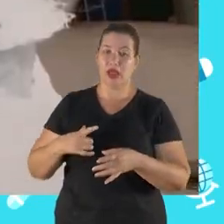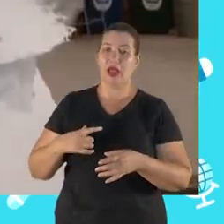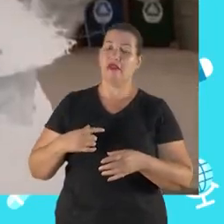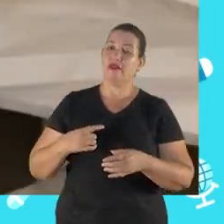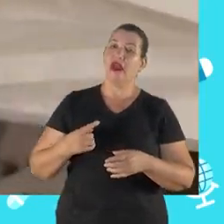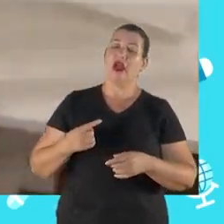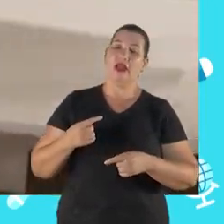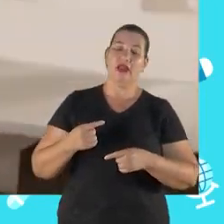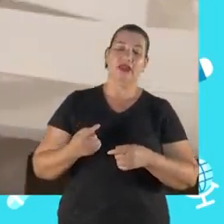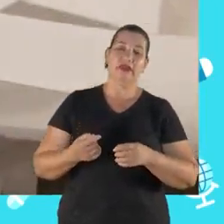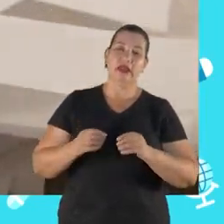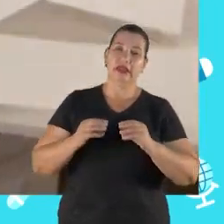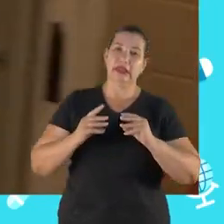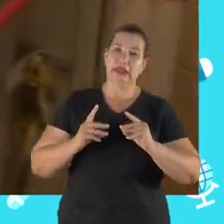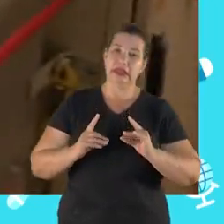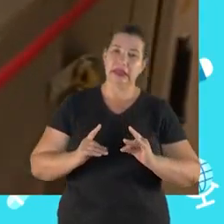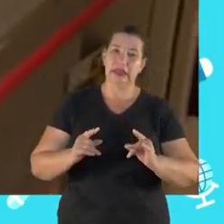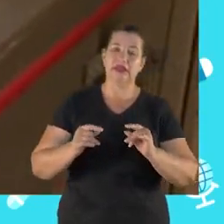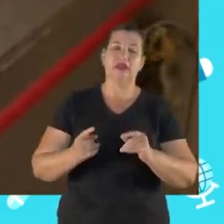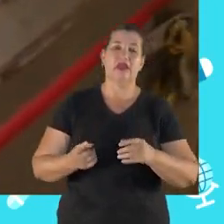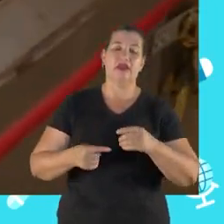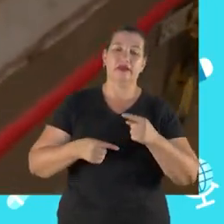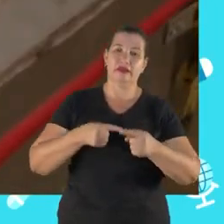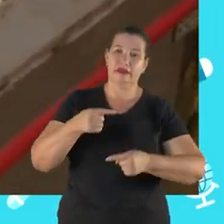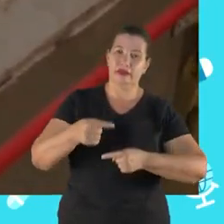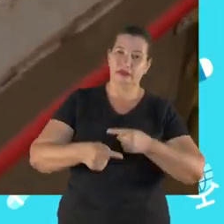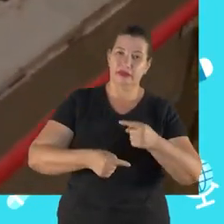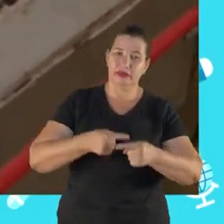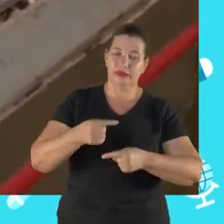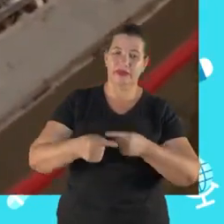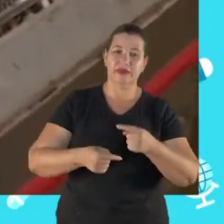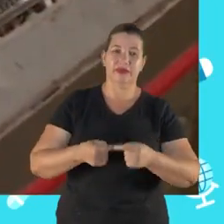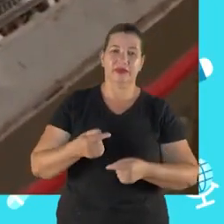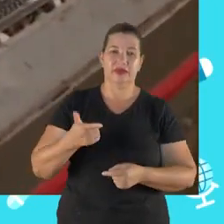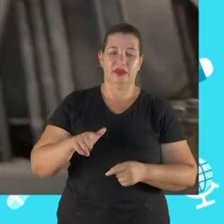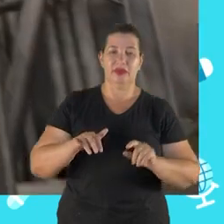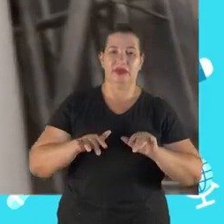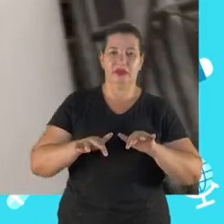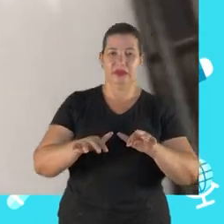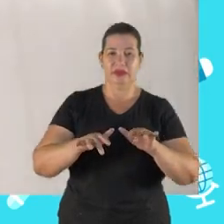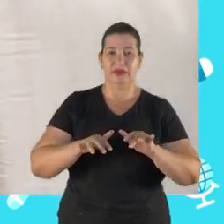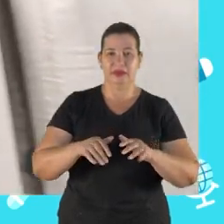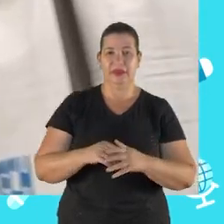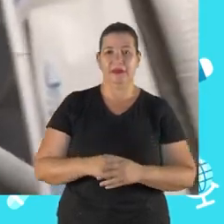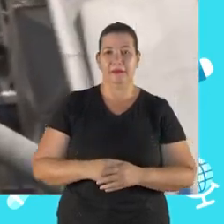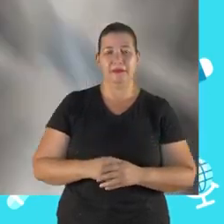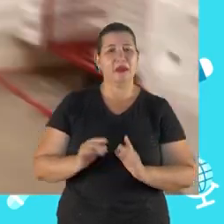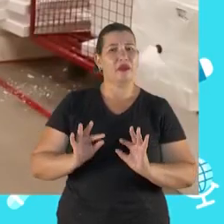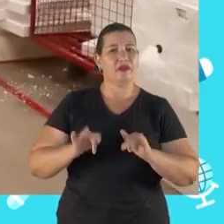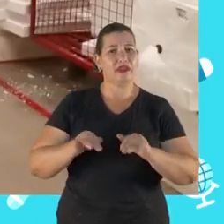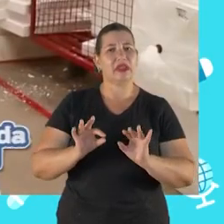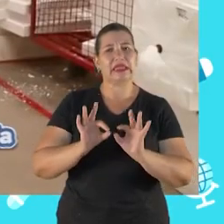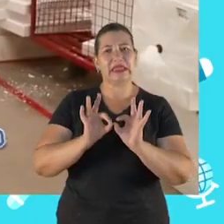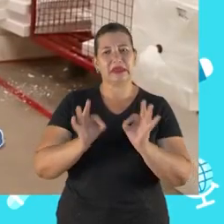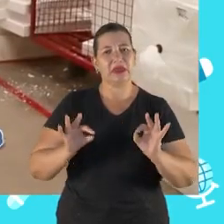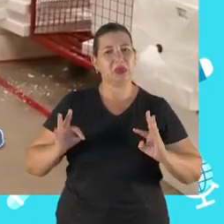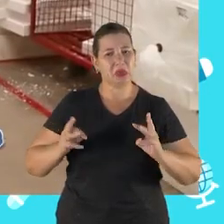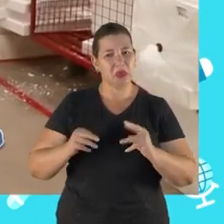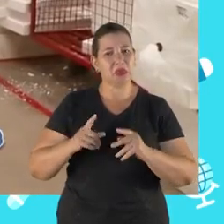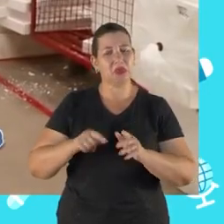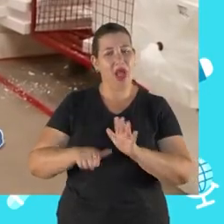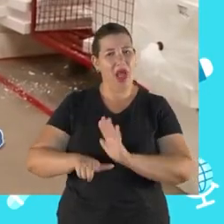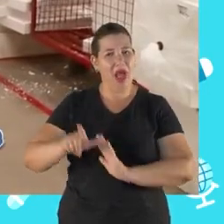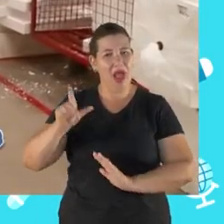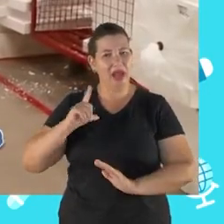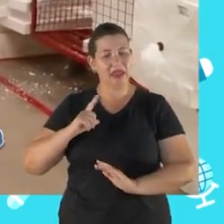E o que sobrar desse corte vai ser moído e misturado com as bolinhas que saíram lá da máquina, que parece uma pipoqueira. O produto final é